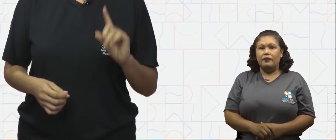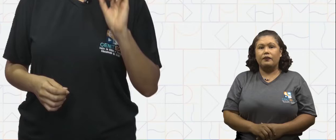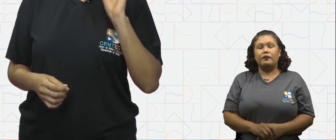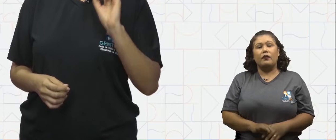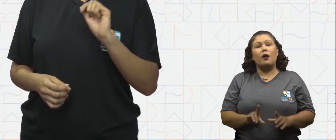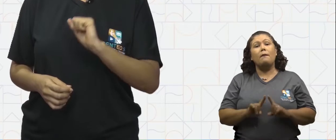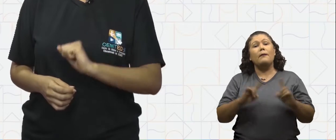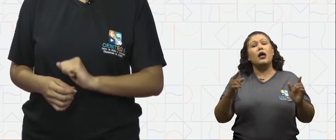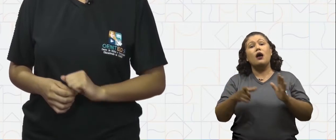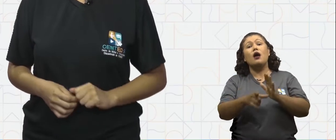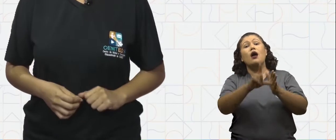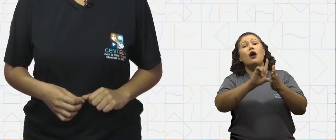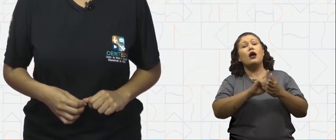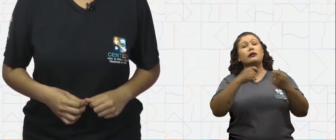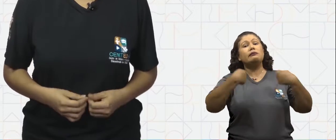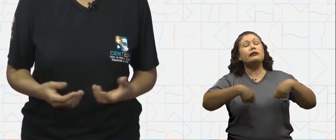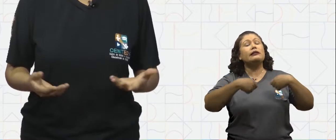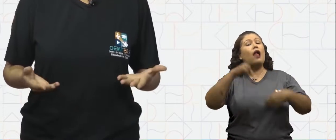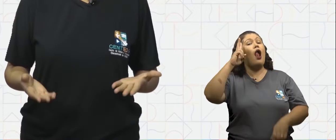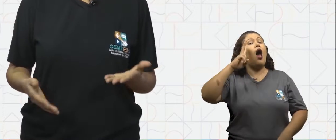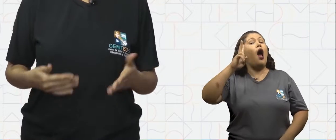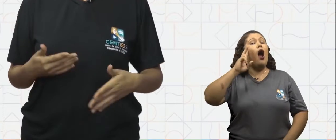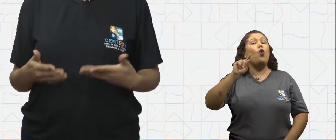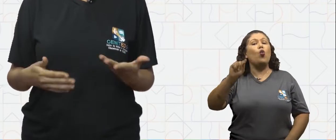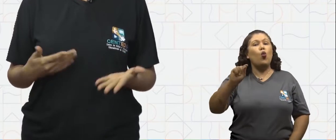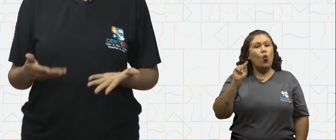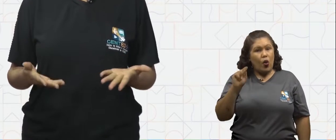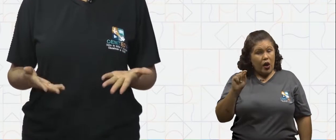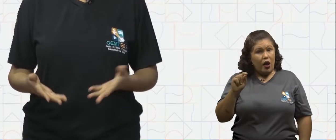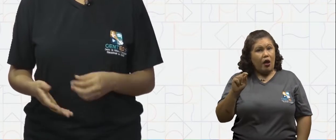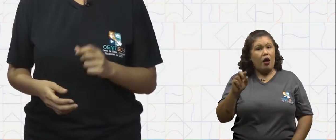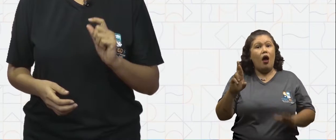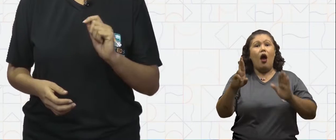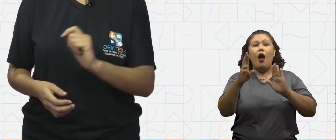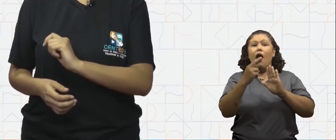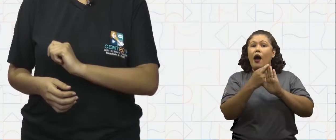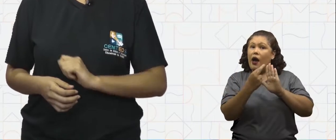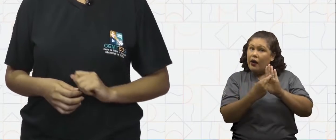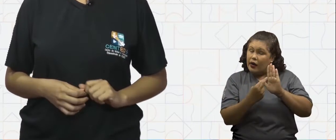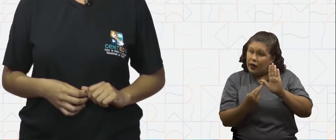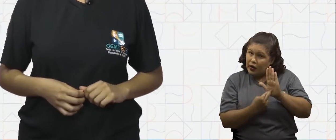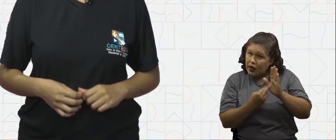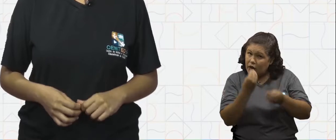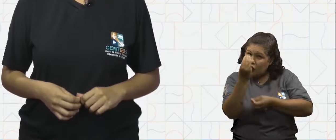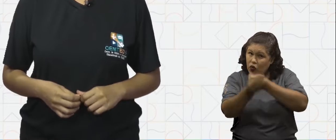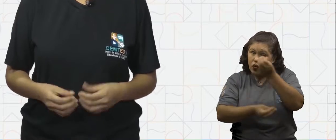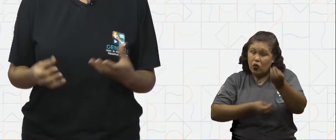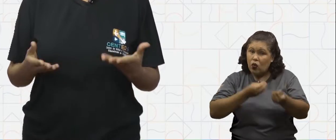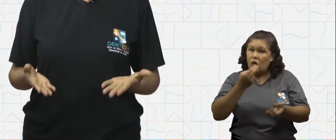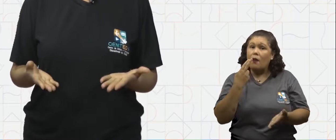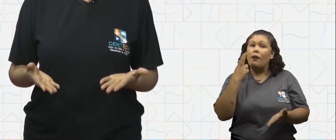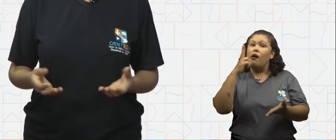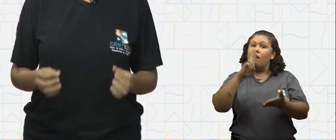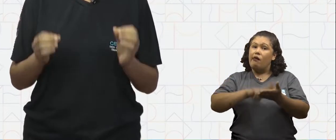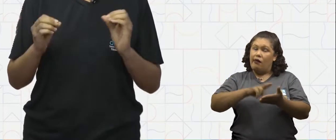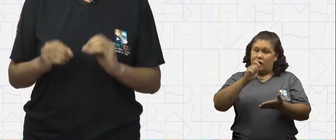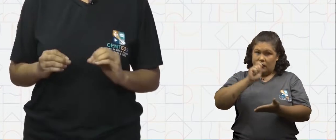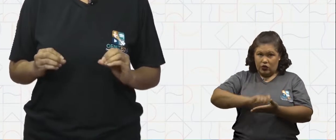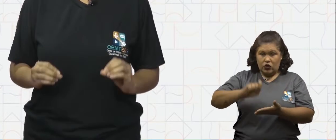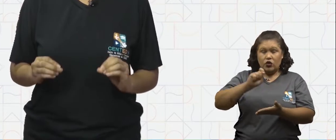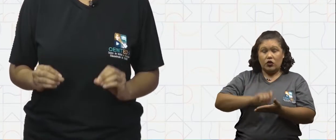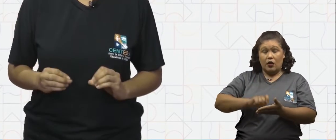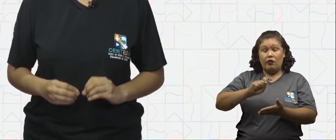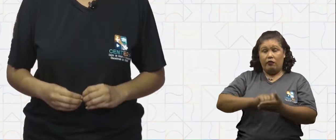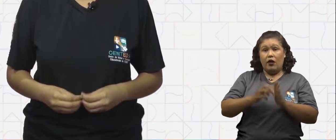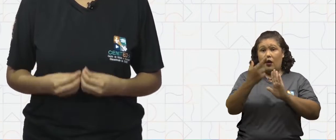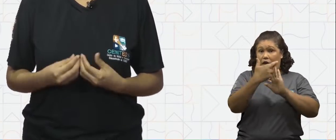Aricional. Para isso, precisamos relembrar algumas coisinhas que já vimos em aulas anteriores, mas que serão